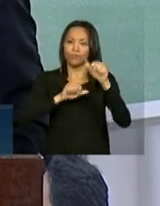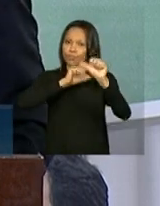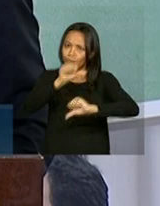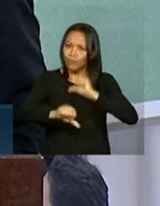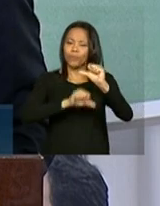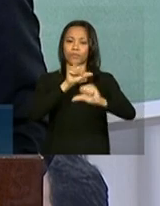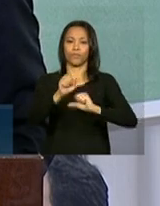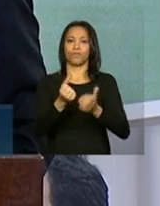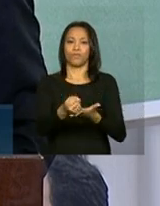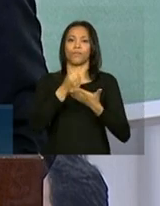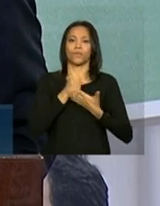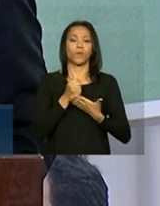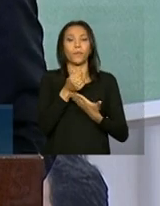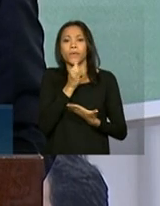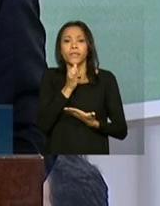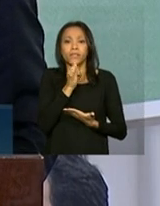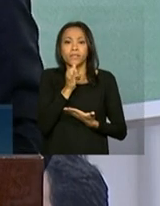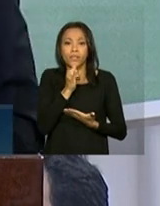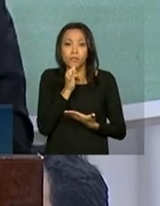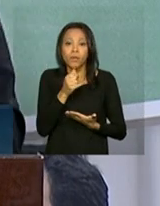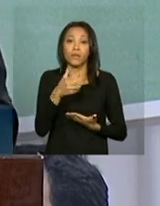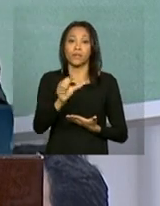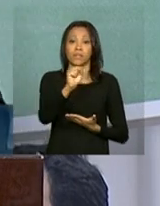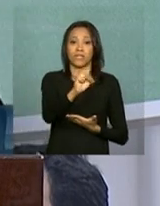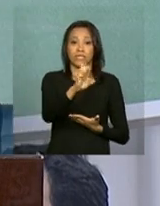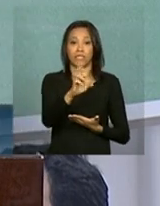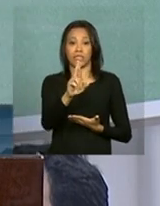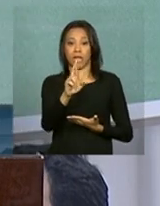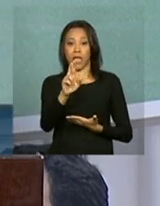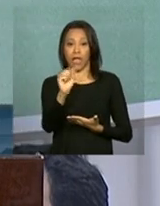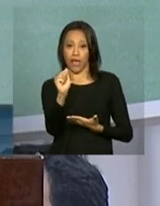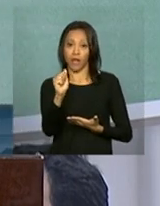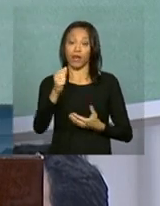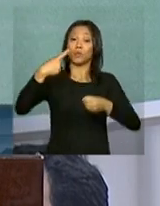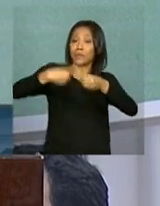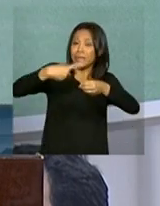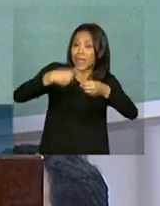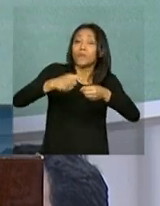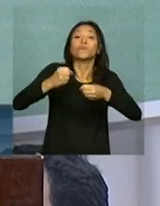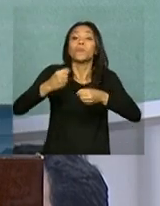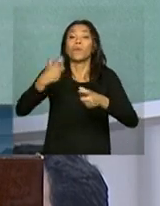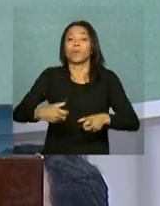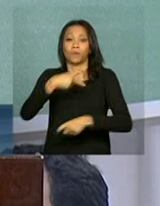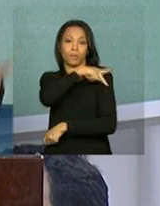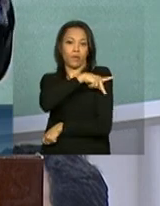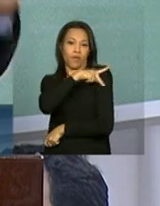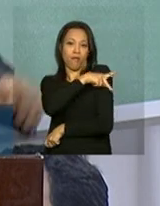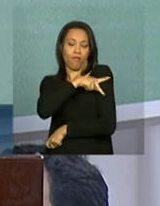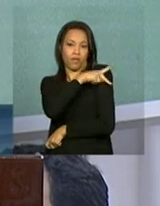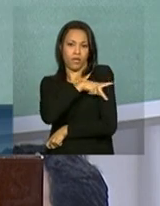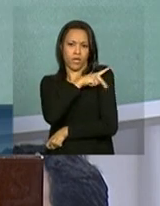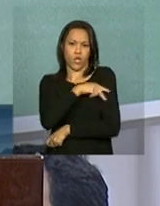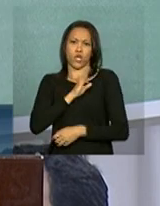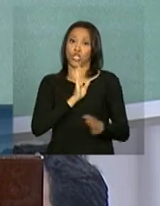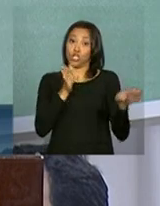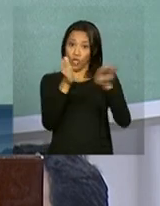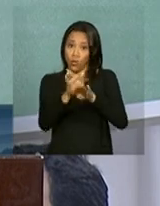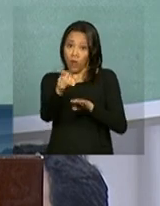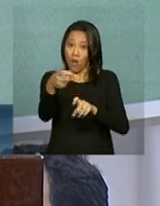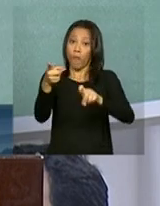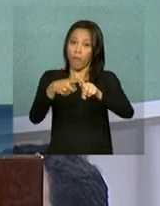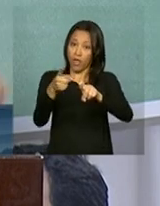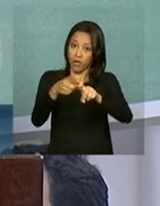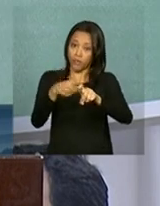estrutura, como na cidade de Serra do Ramalho, no interior do Piauí, onde chegou um médico do Mais